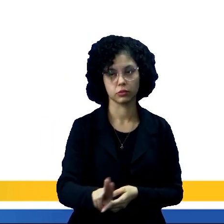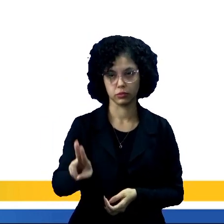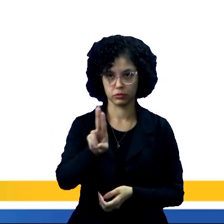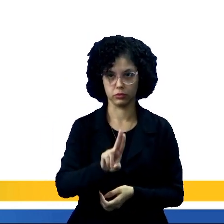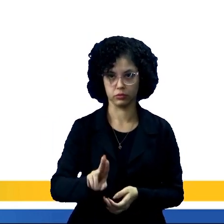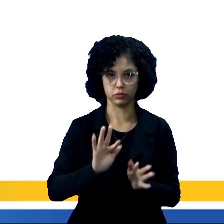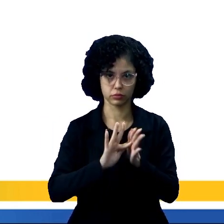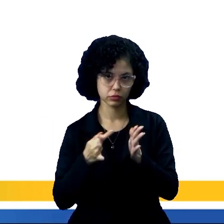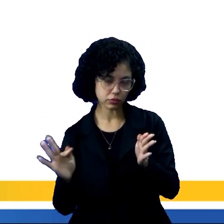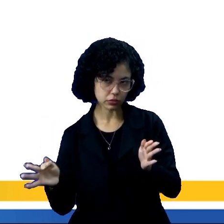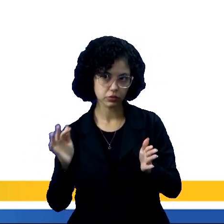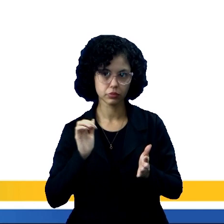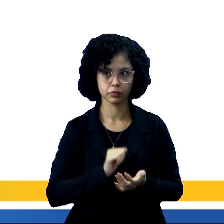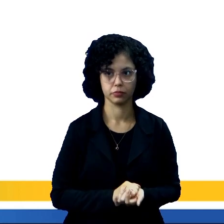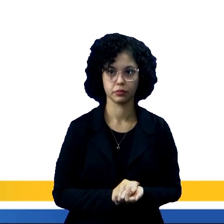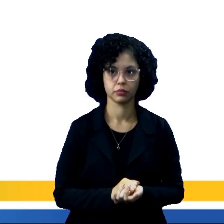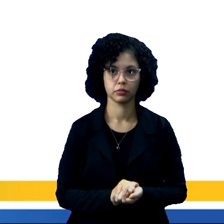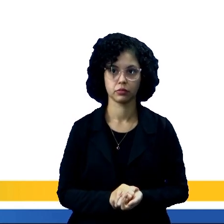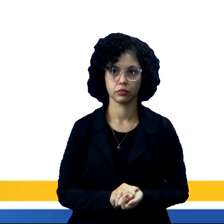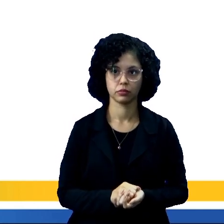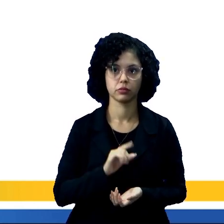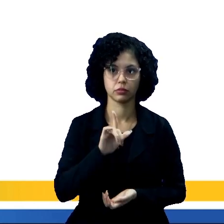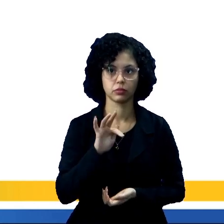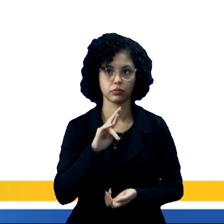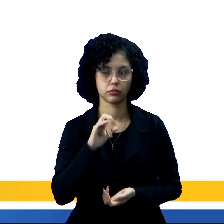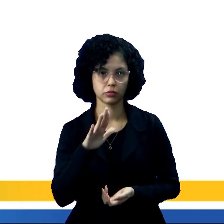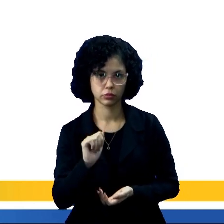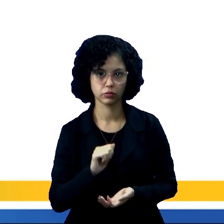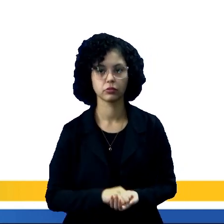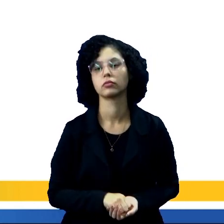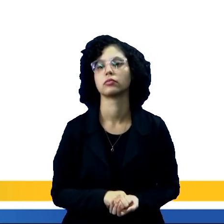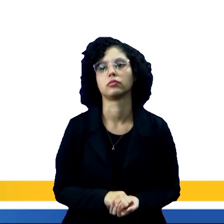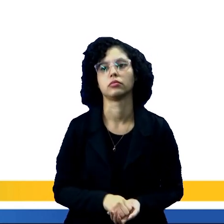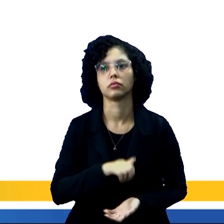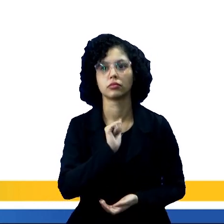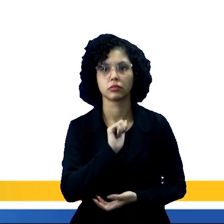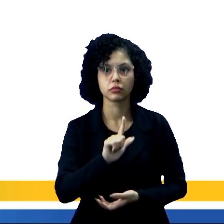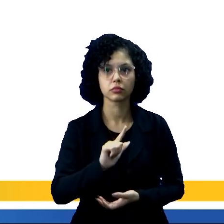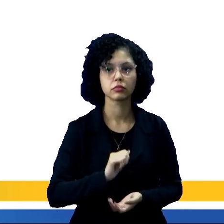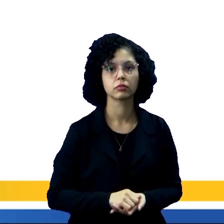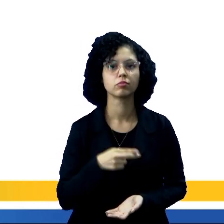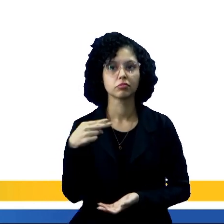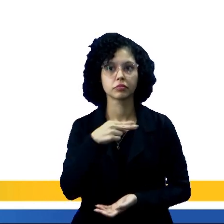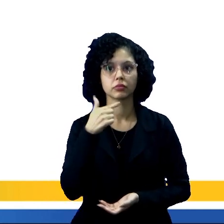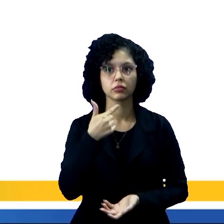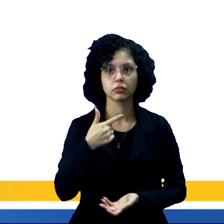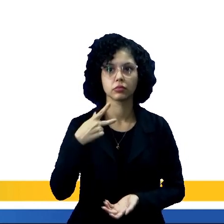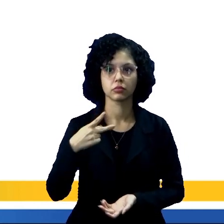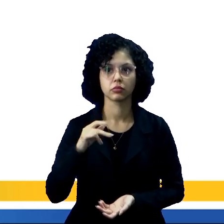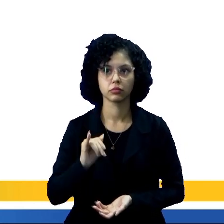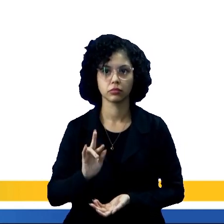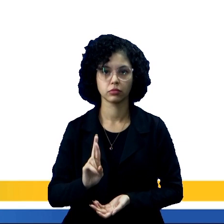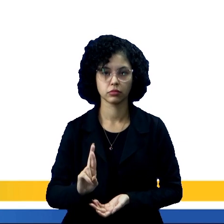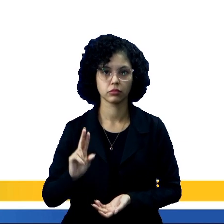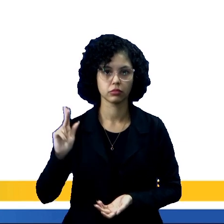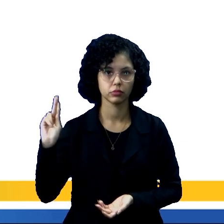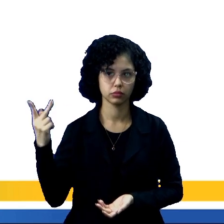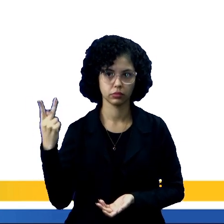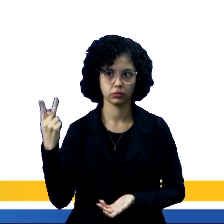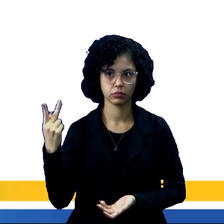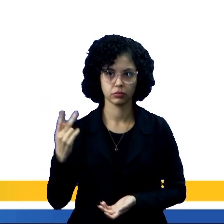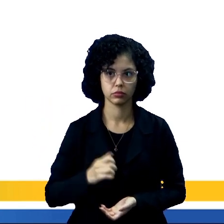utilizamos a seguinte fórmula. A área lateral. Então, olha aí, o AL é igual a